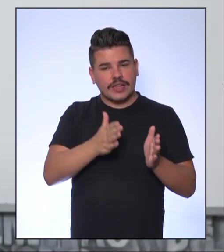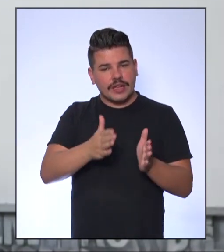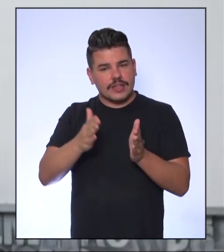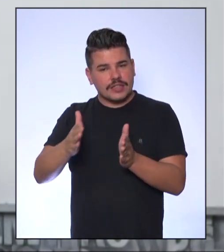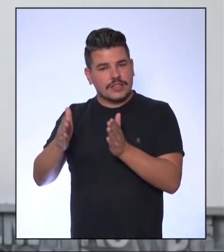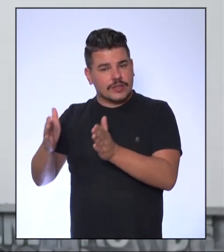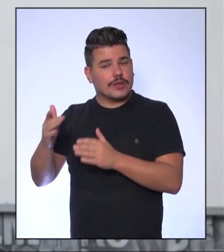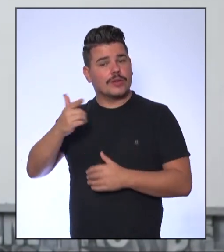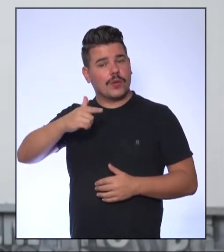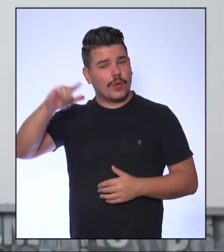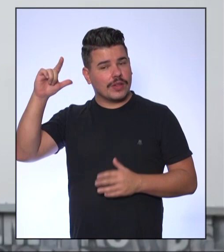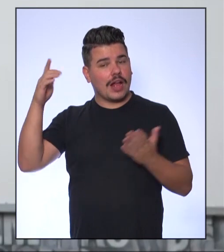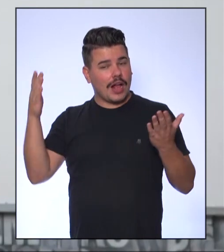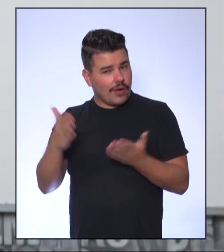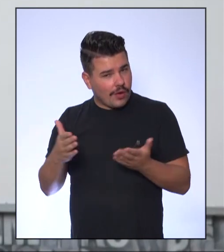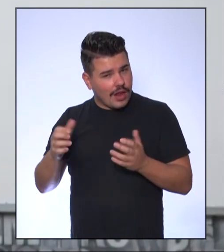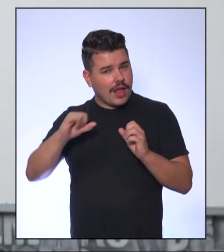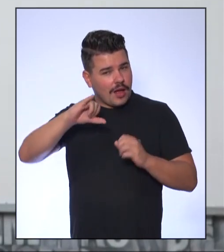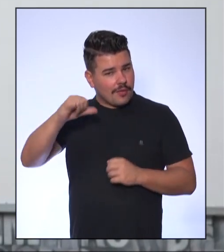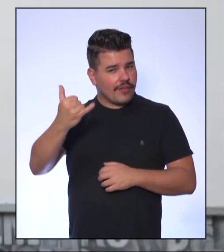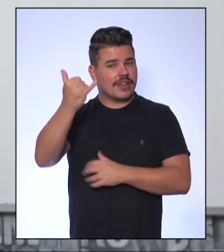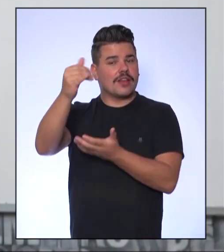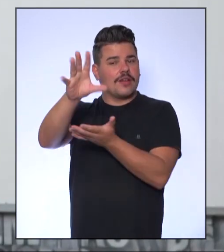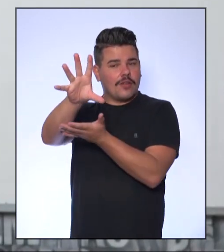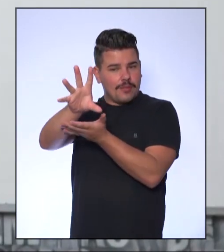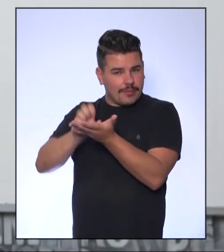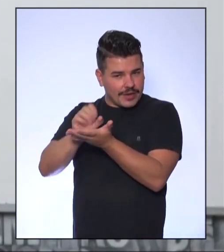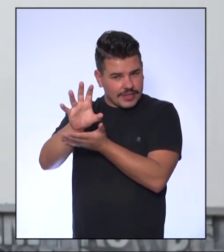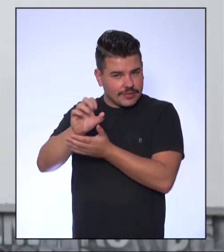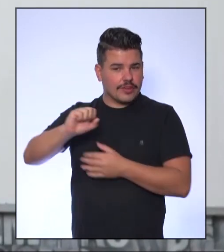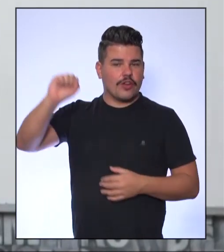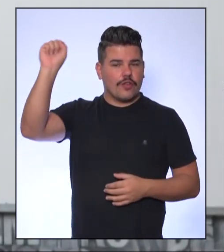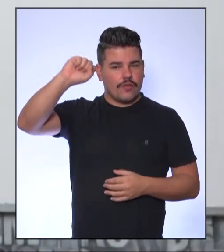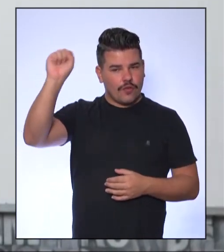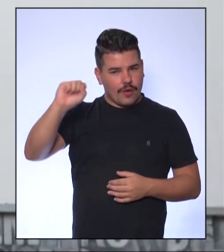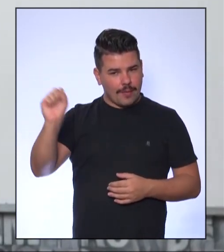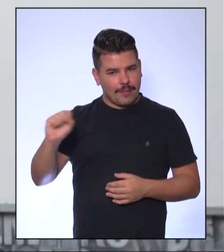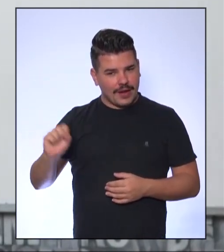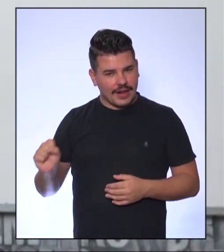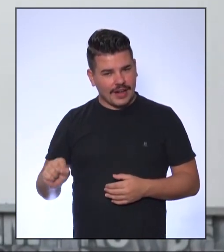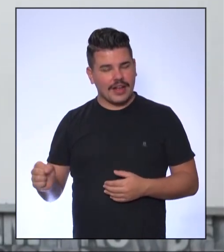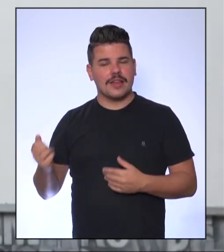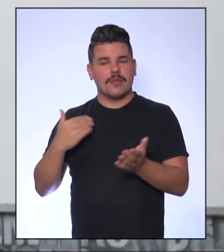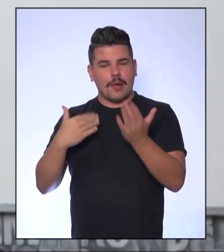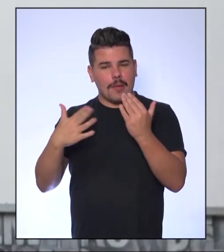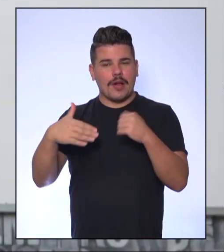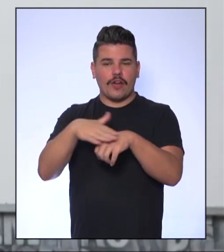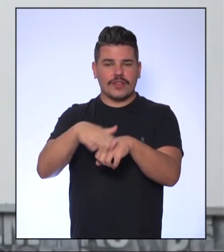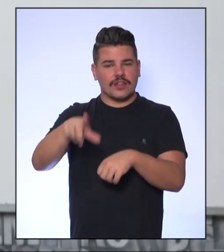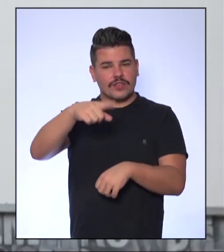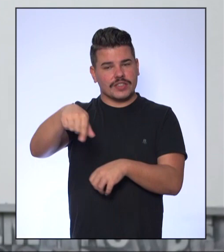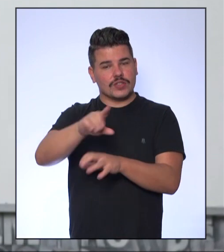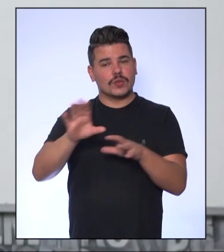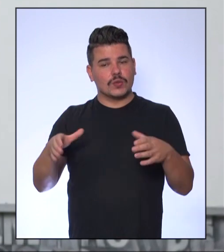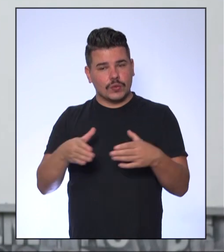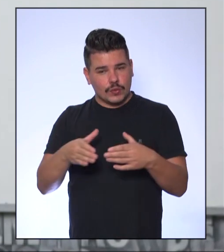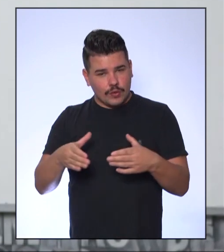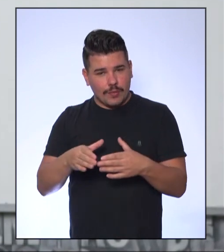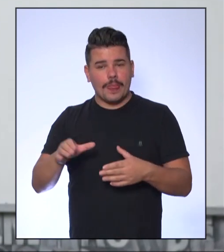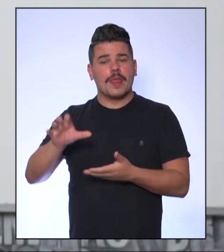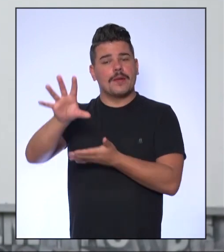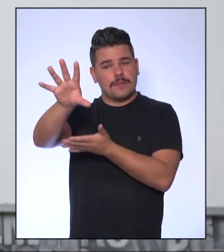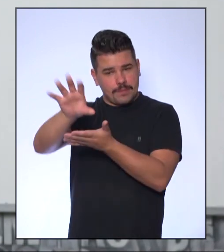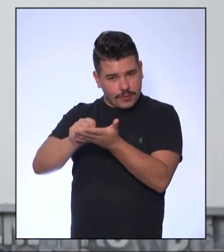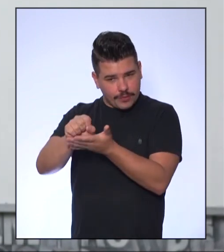disso, vou sair da frente, bate o print na tela, porque eu já vou apagar e interagir no grupo com vocês. Bate o